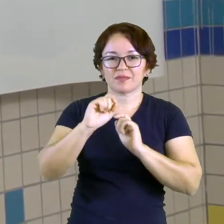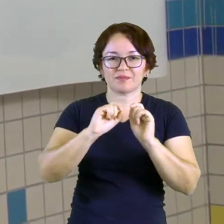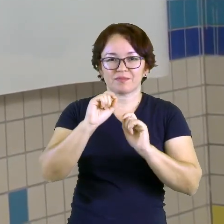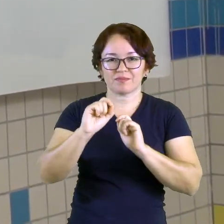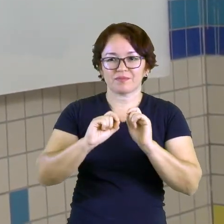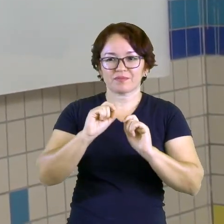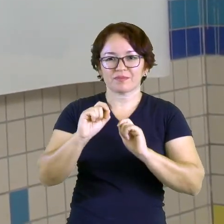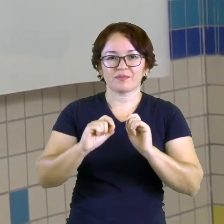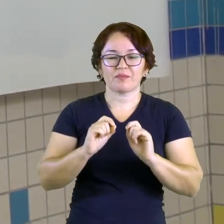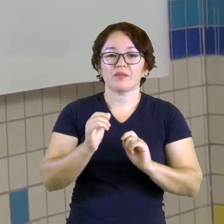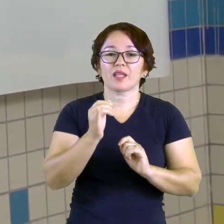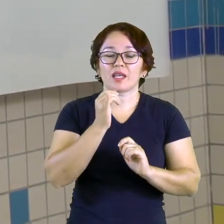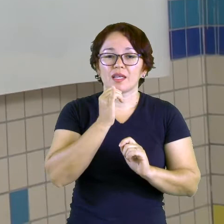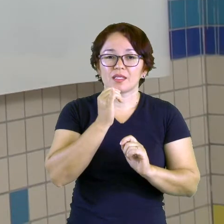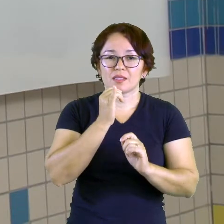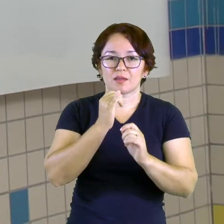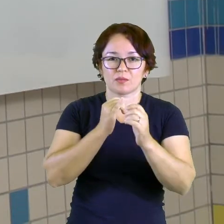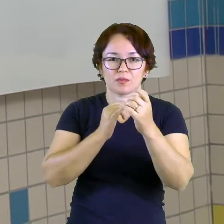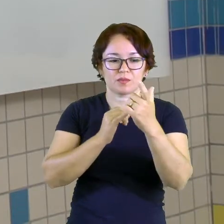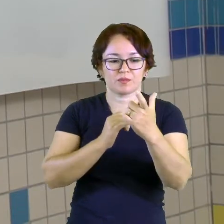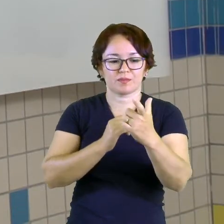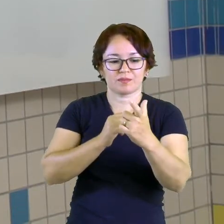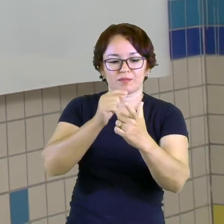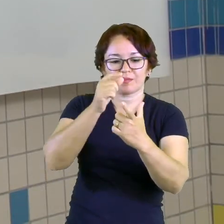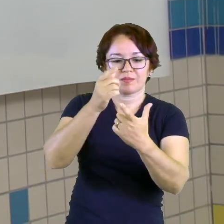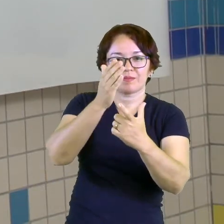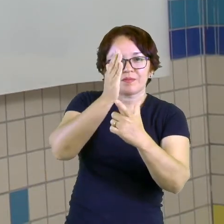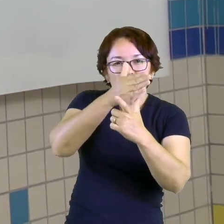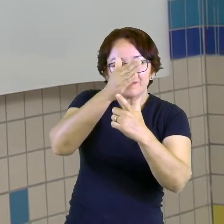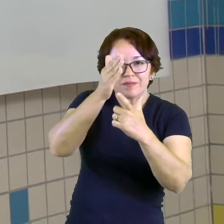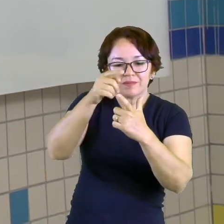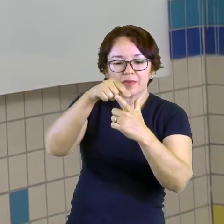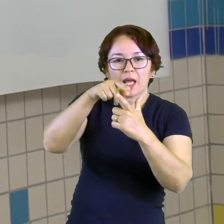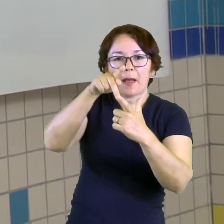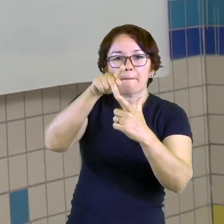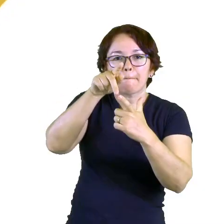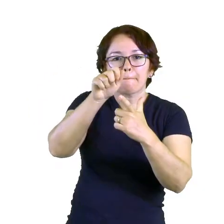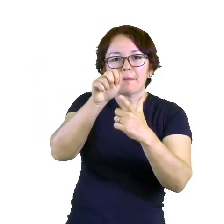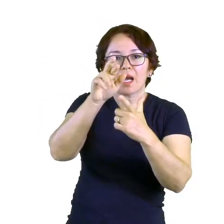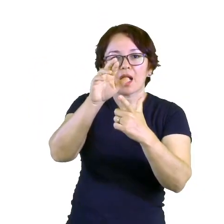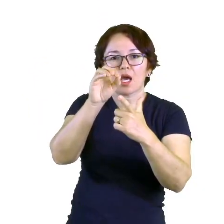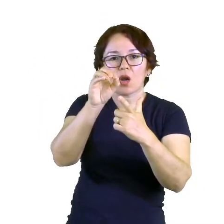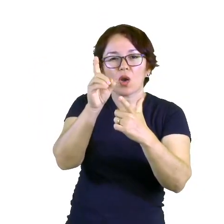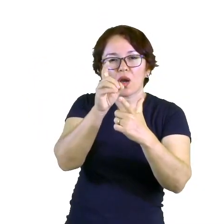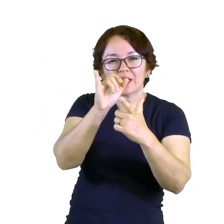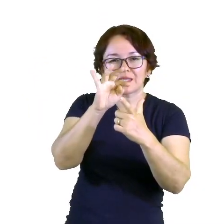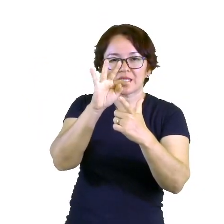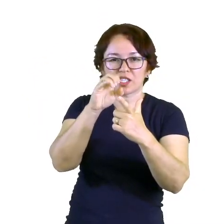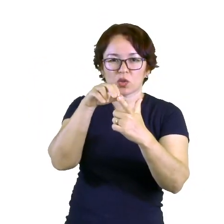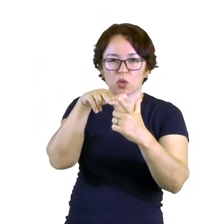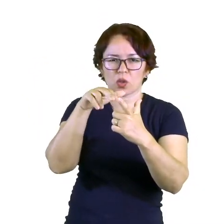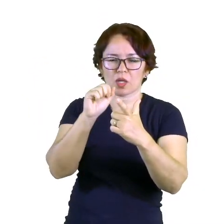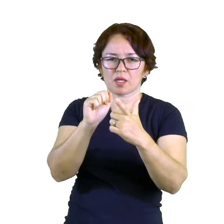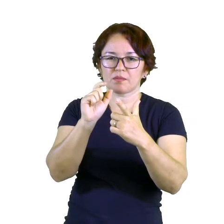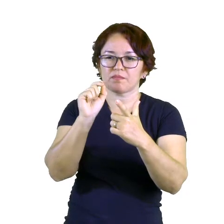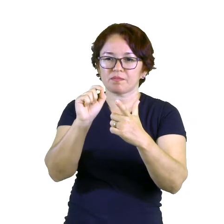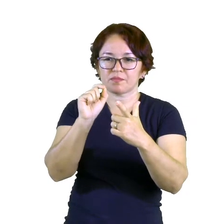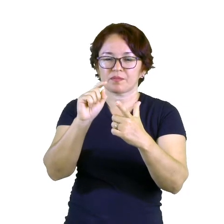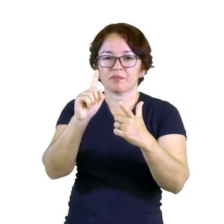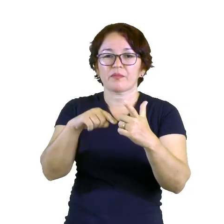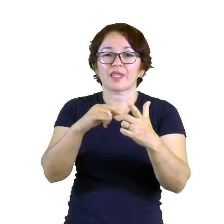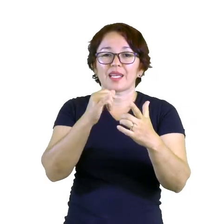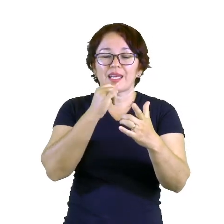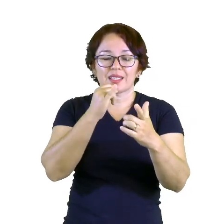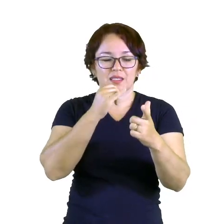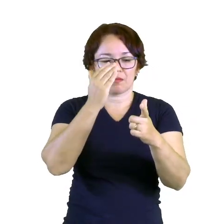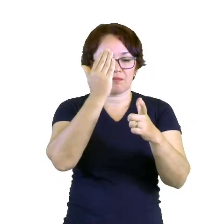as paroxítonas. Quando que uma palavra é paroxítona? Quando a penúltima